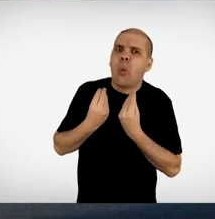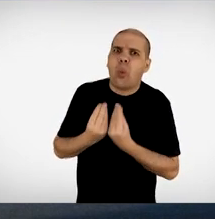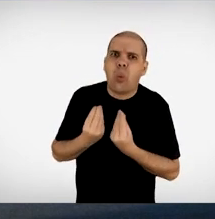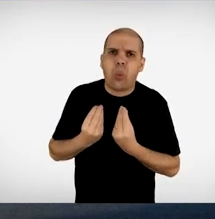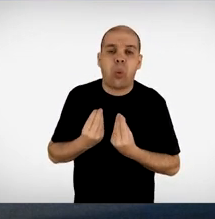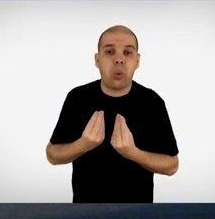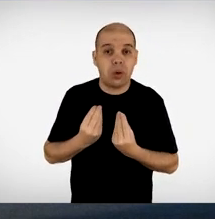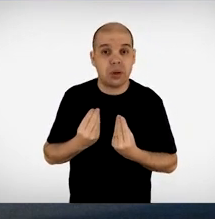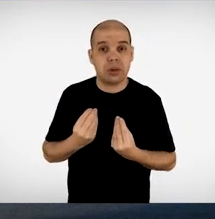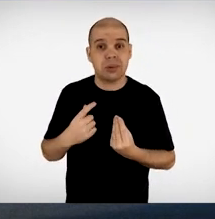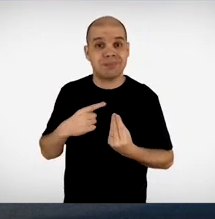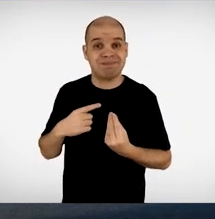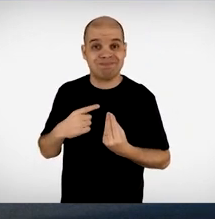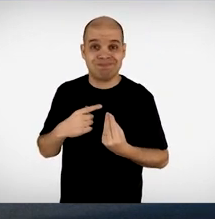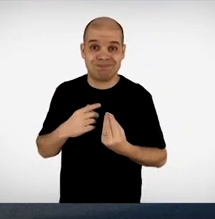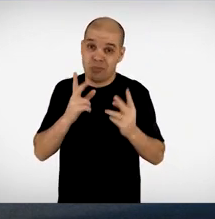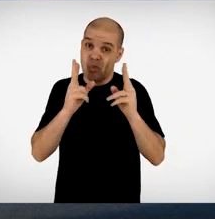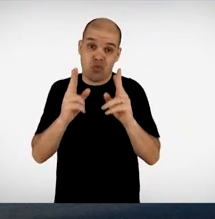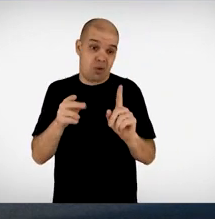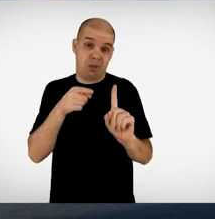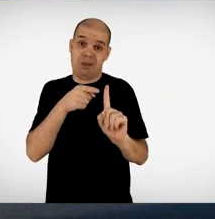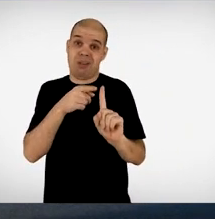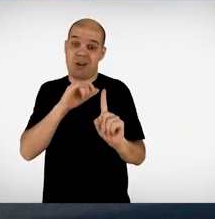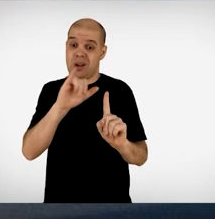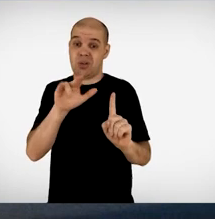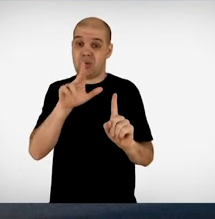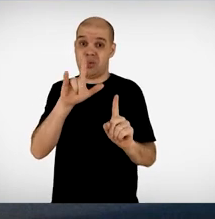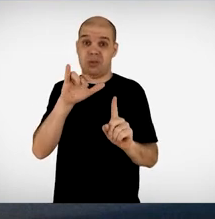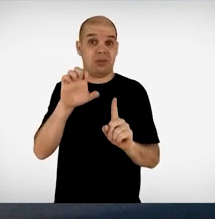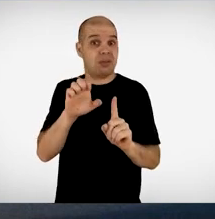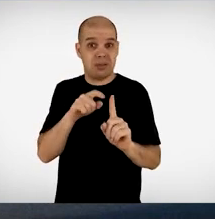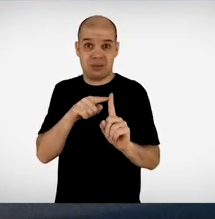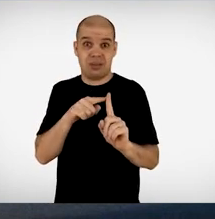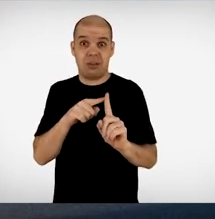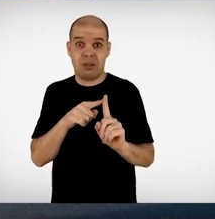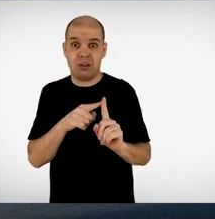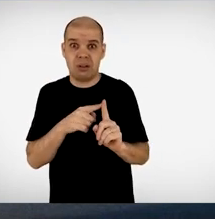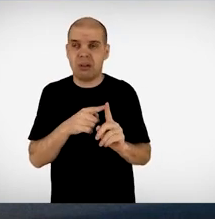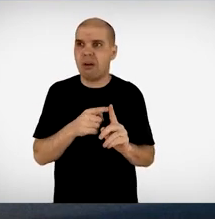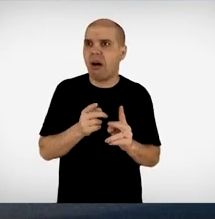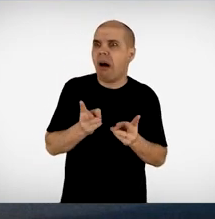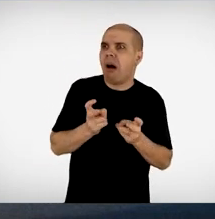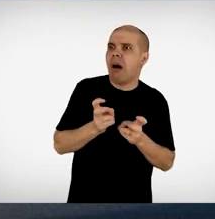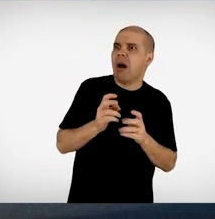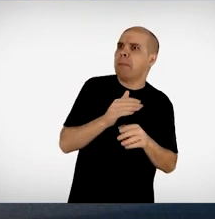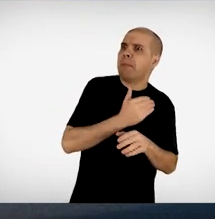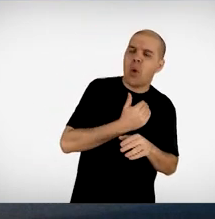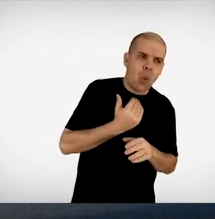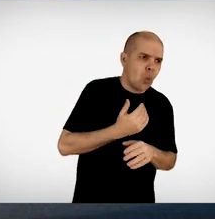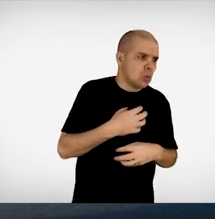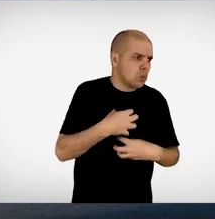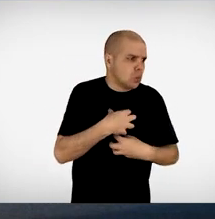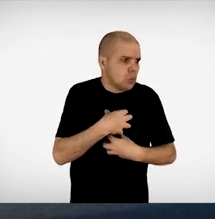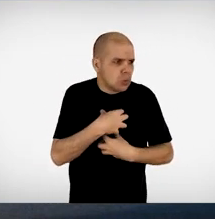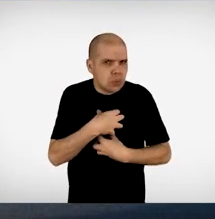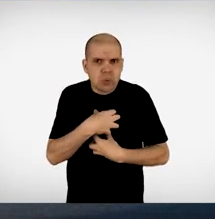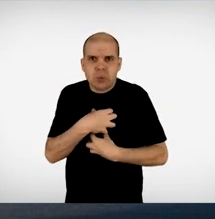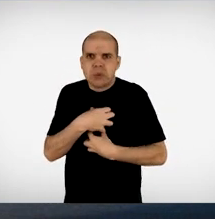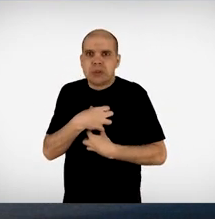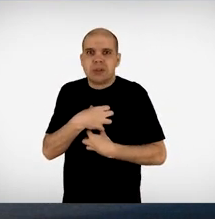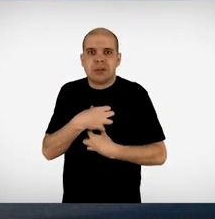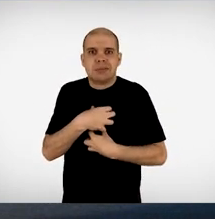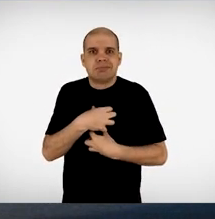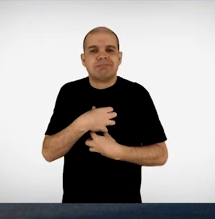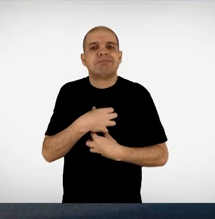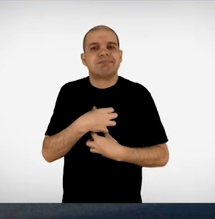outra coisa da personagem com a passagem do tempo, com a morte, e aí ela pode... Eu gosto da